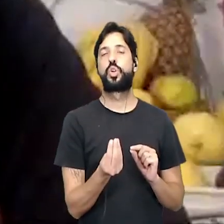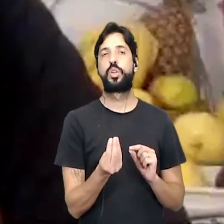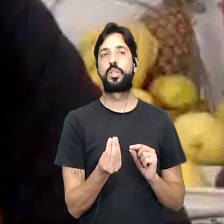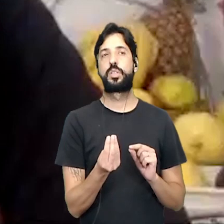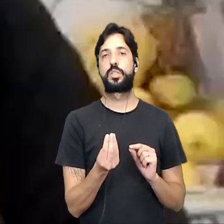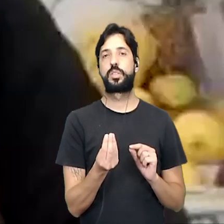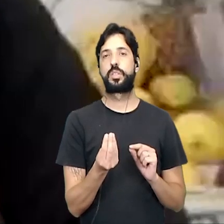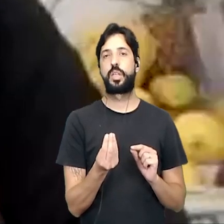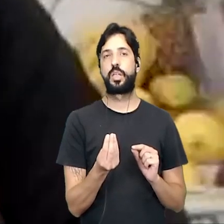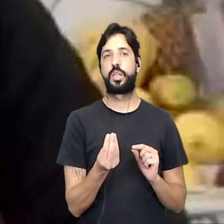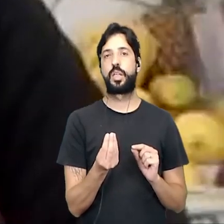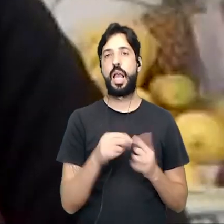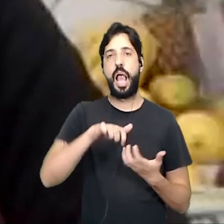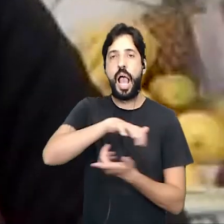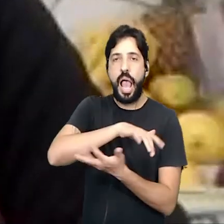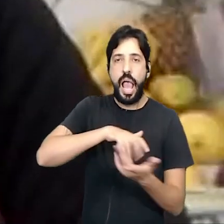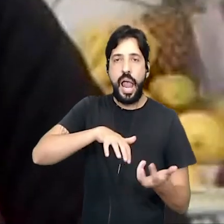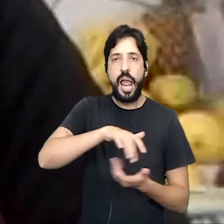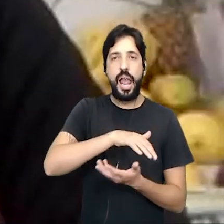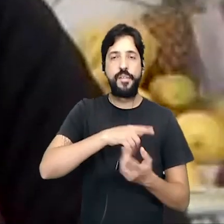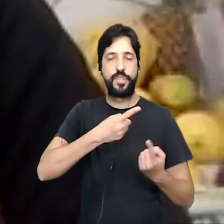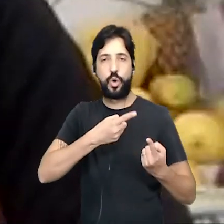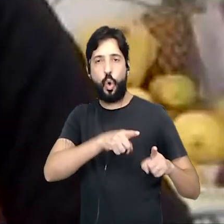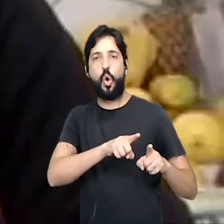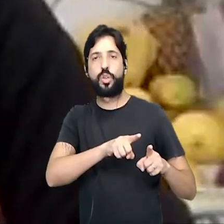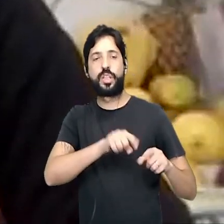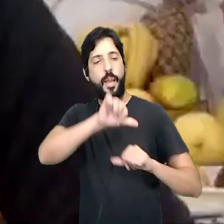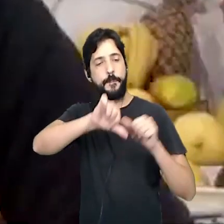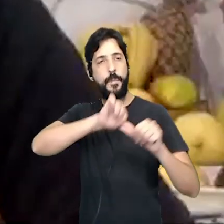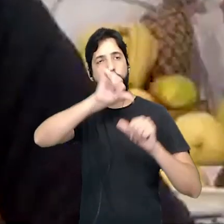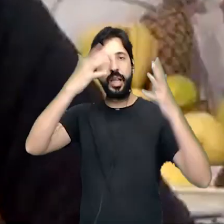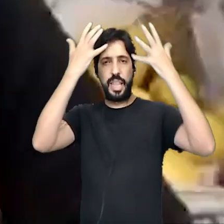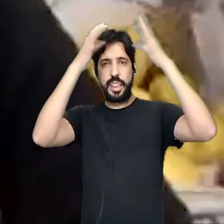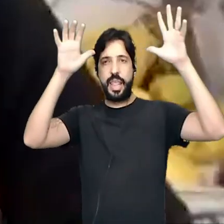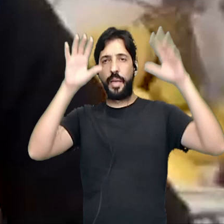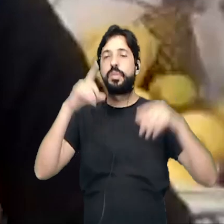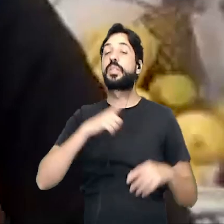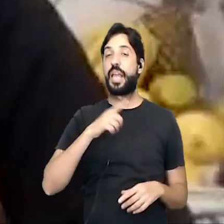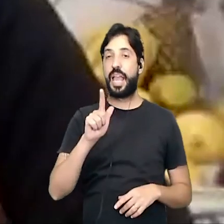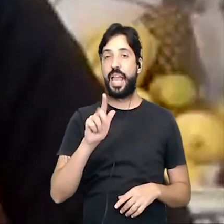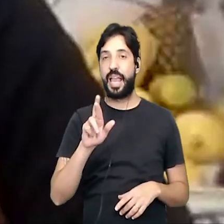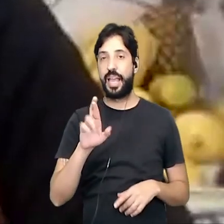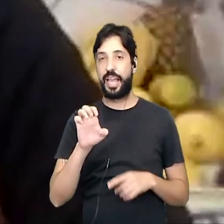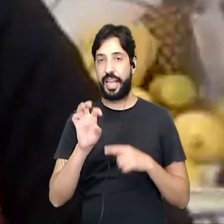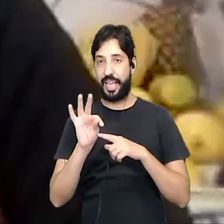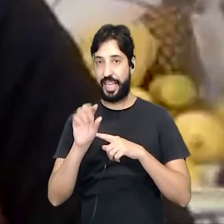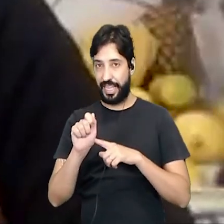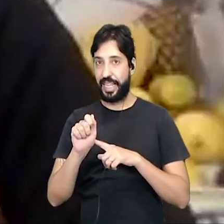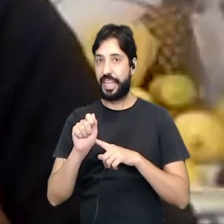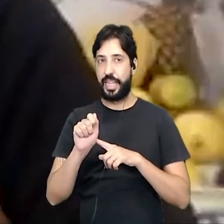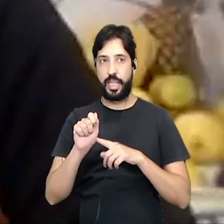gente trouxe, por exemplo, as greves contra, né, a mudança climática, que a Greta